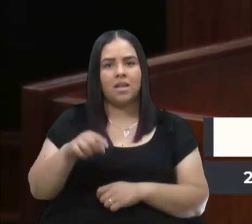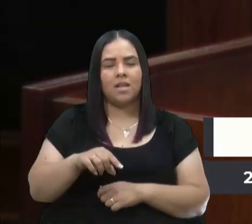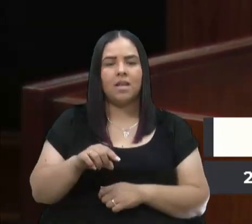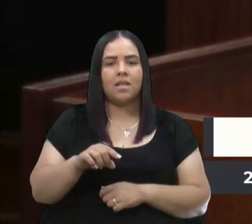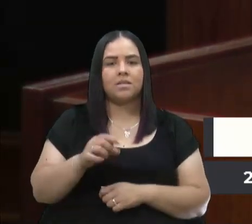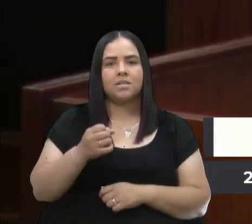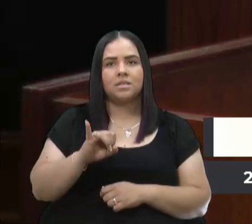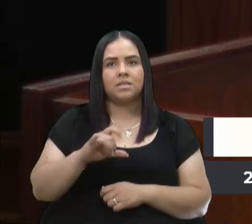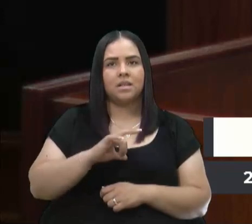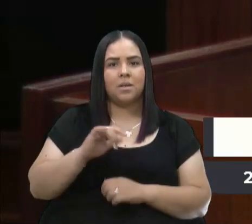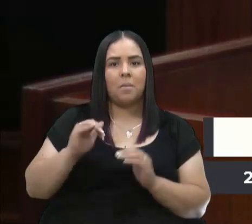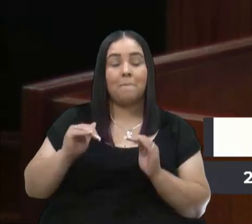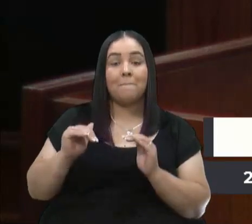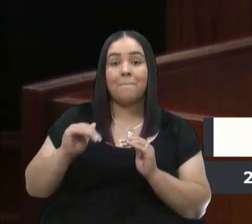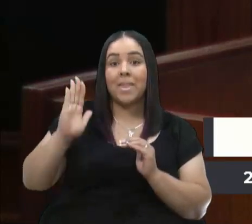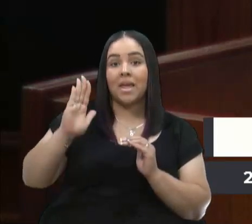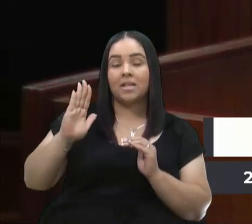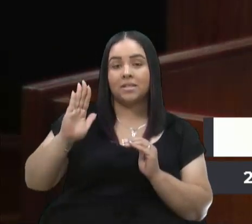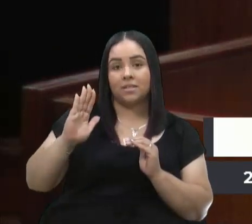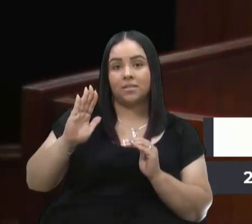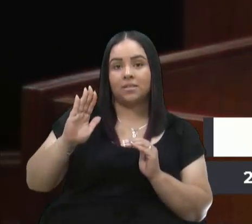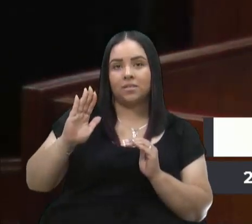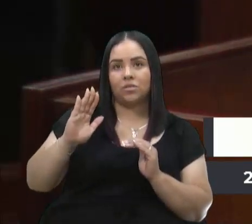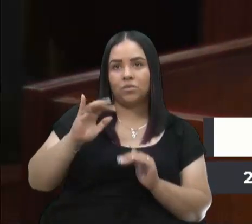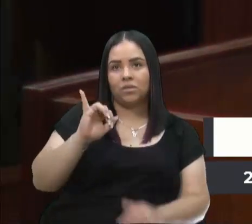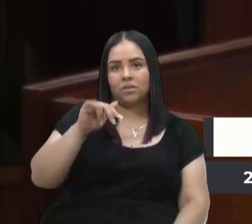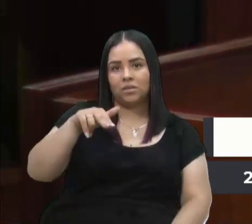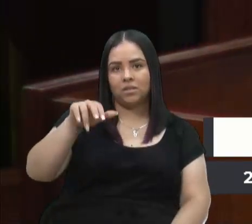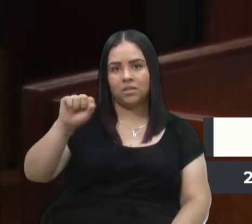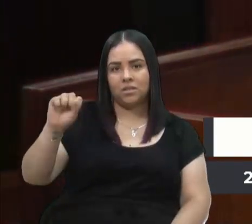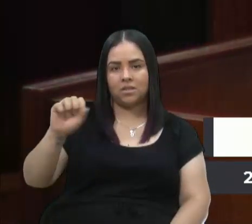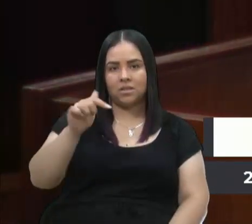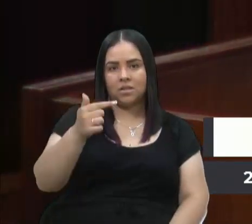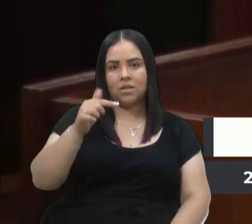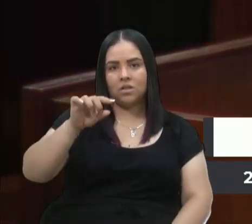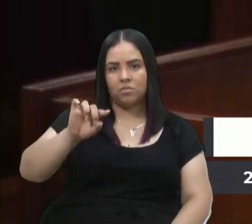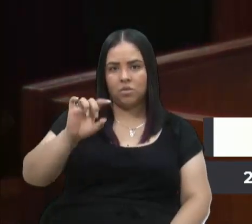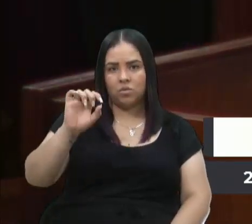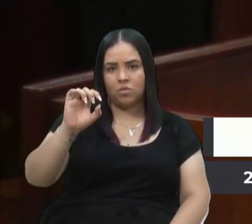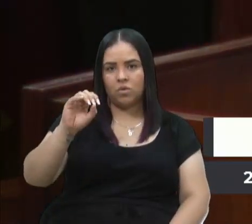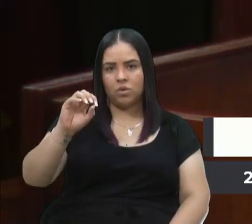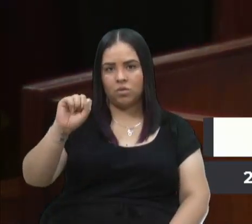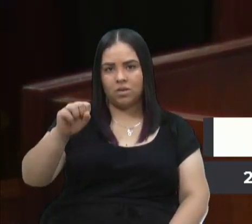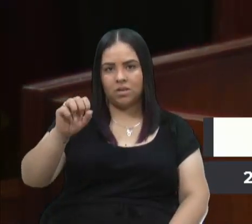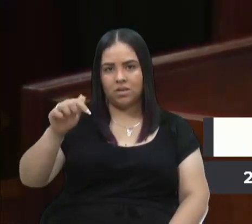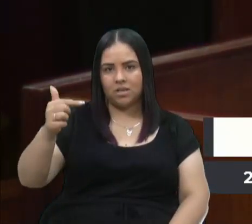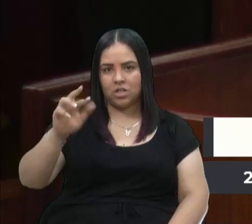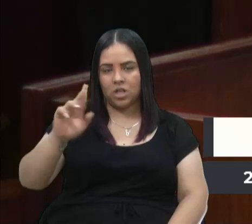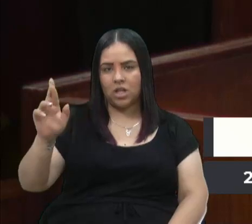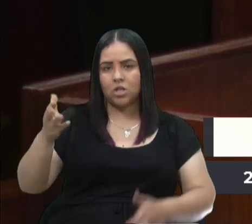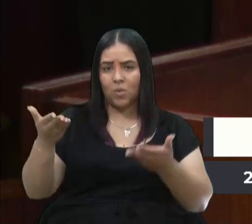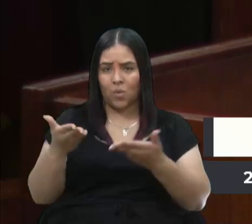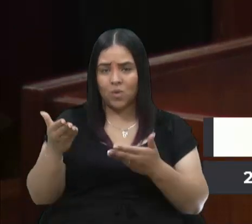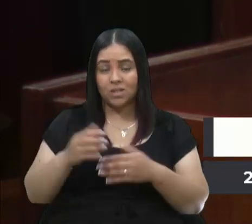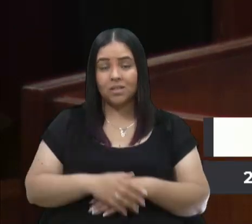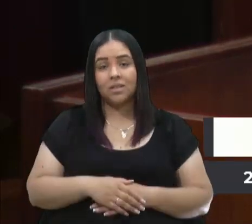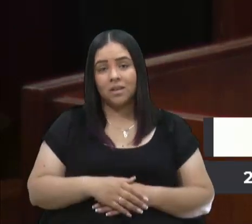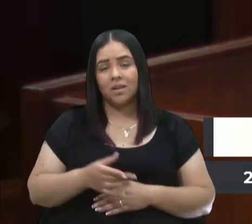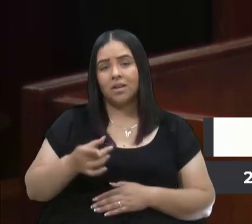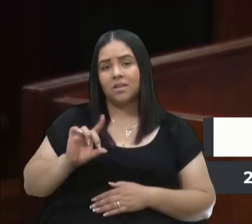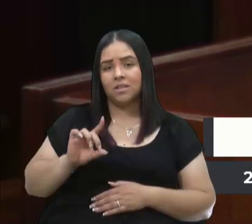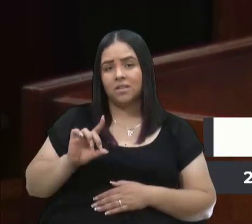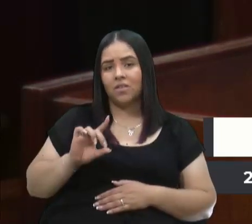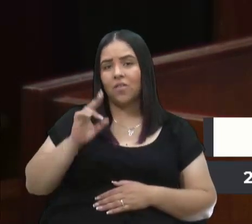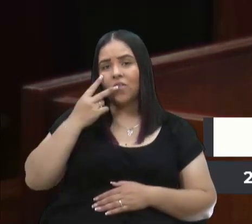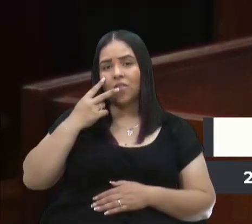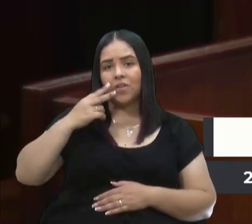quem recebe acima do teto do INSS, R$ 7.087 hoje. Inicialmente se previa aquela cobrança